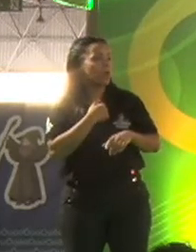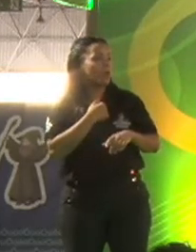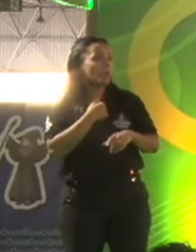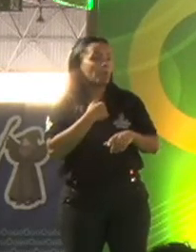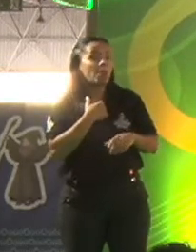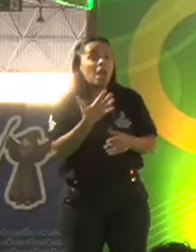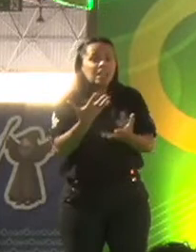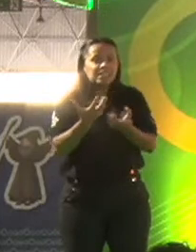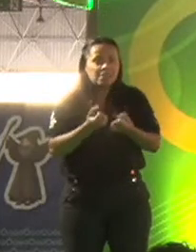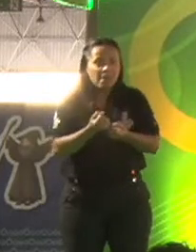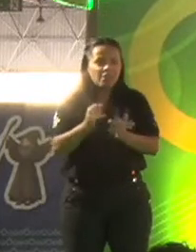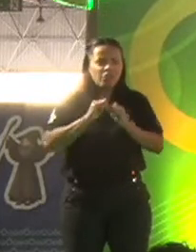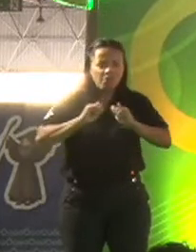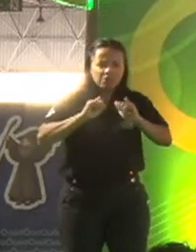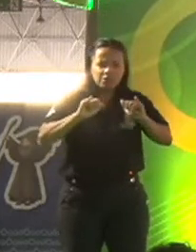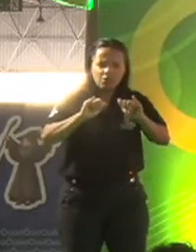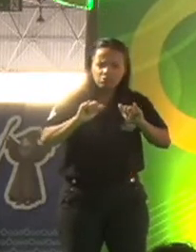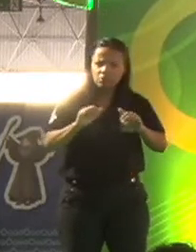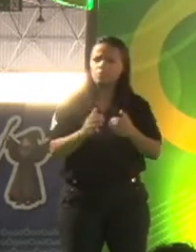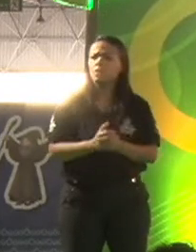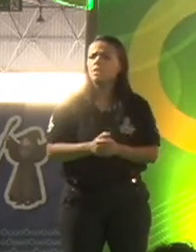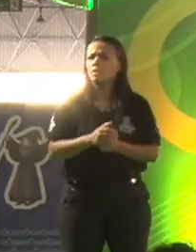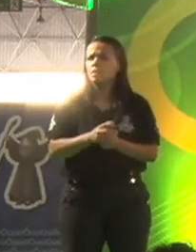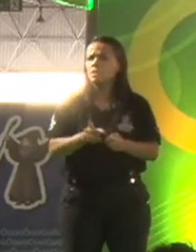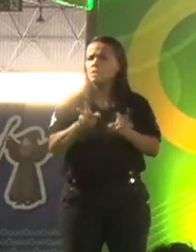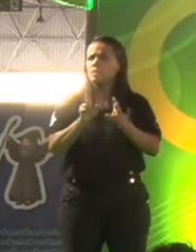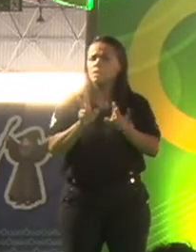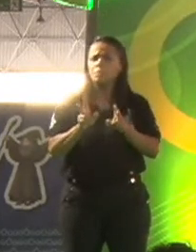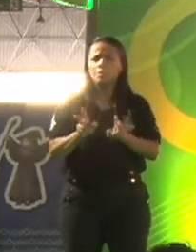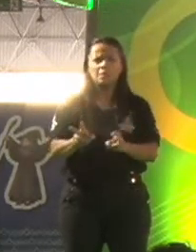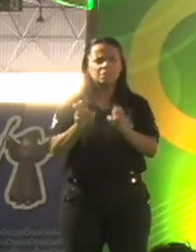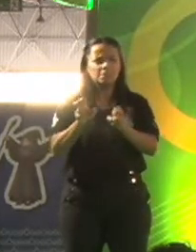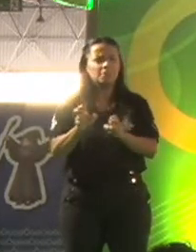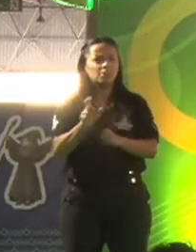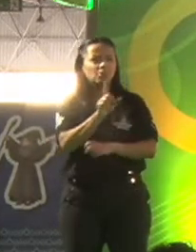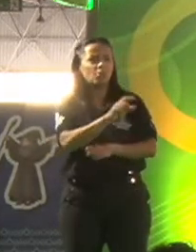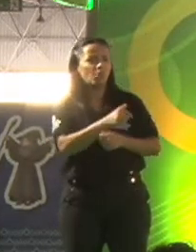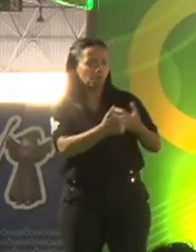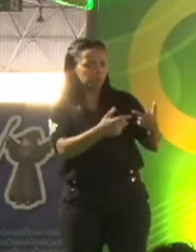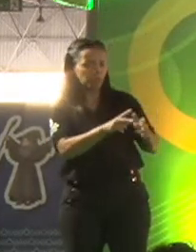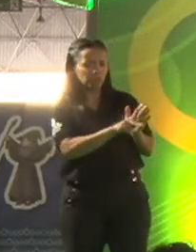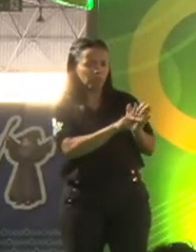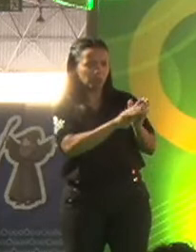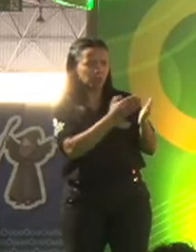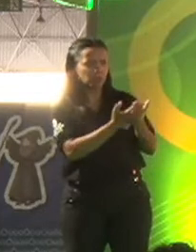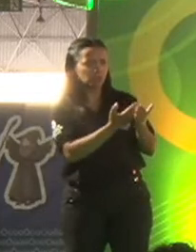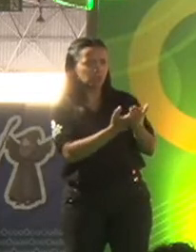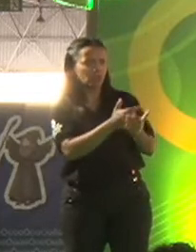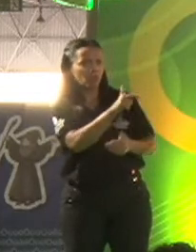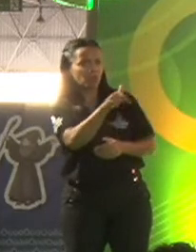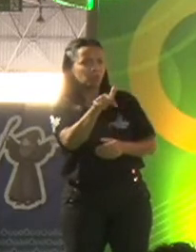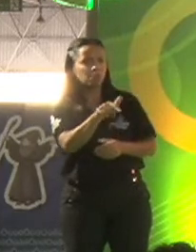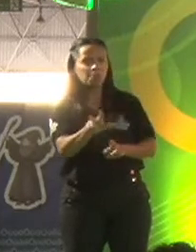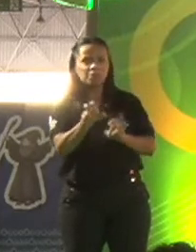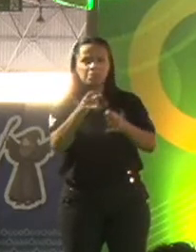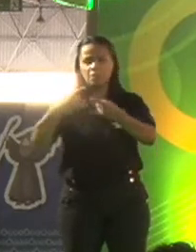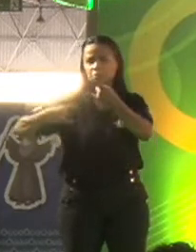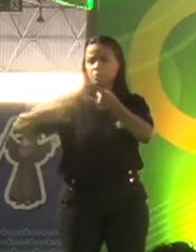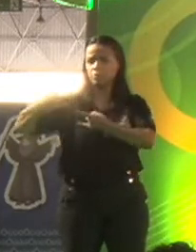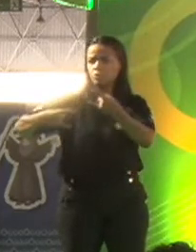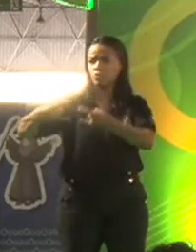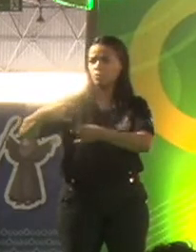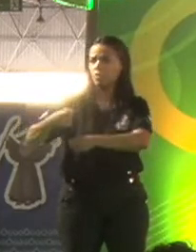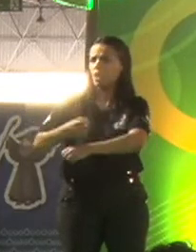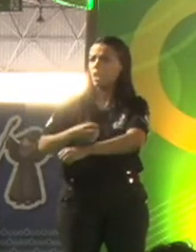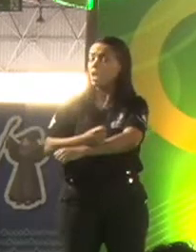de informação sempre pensando do ponto de vista de quem tá no nosso objeto de estudo né do outro lado do outro lado a robótica emotiva